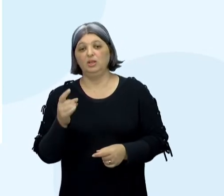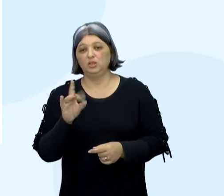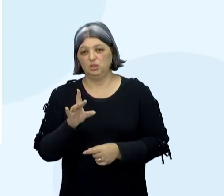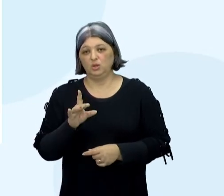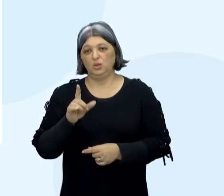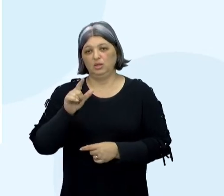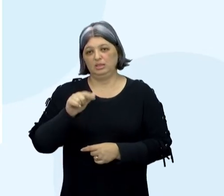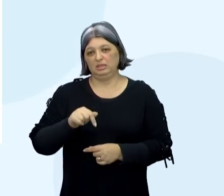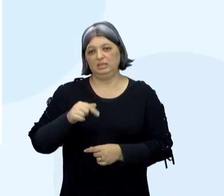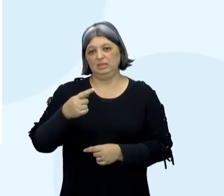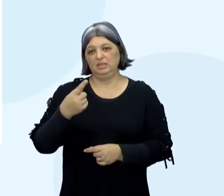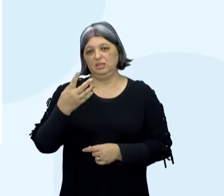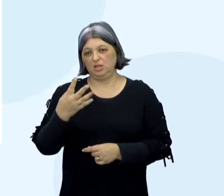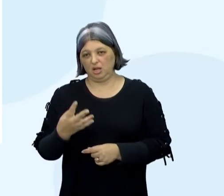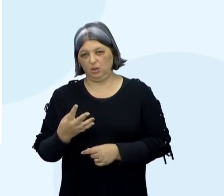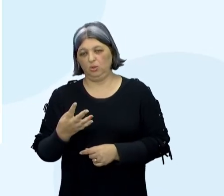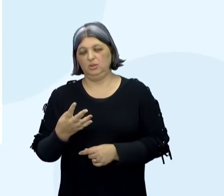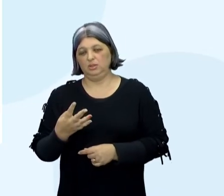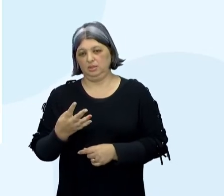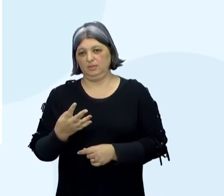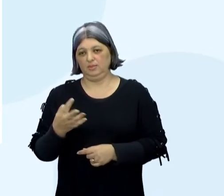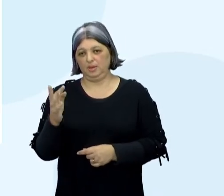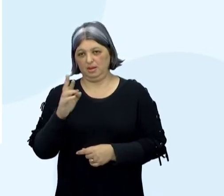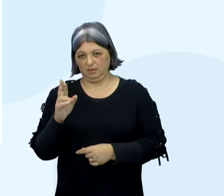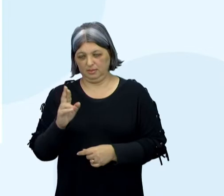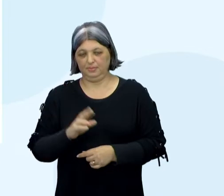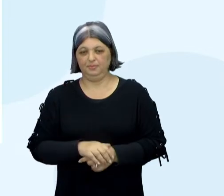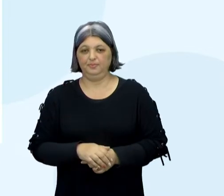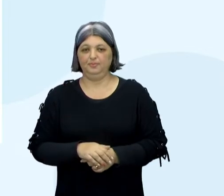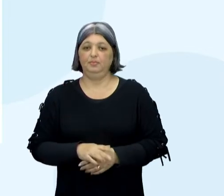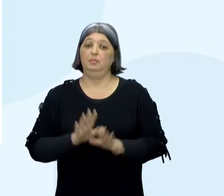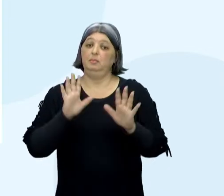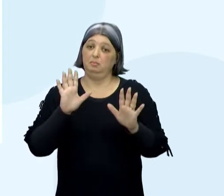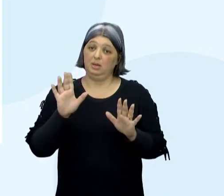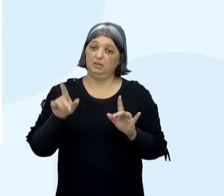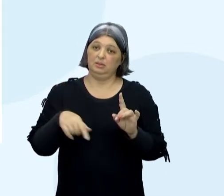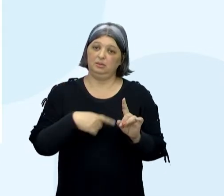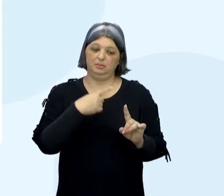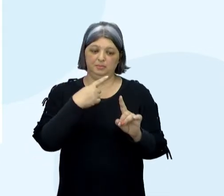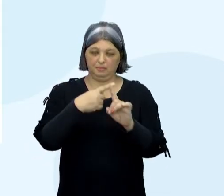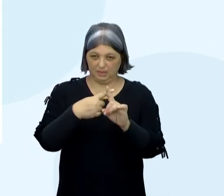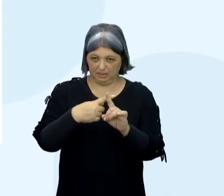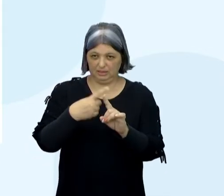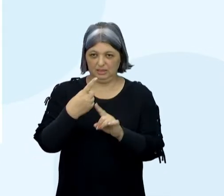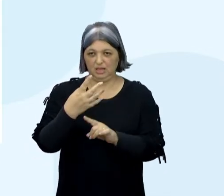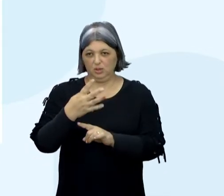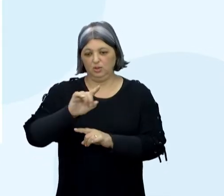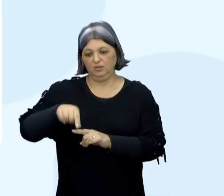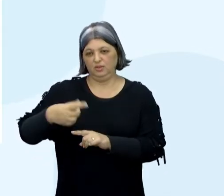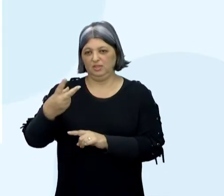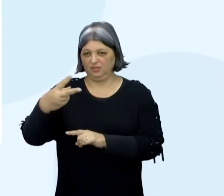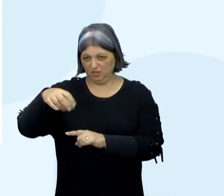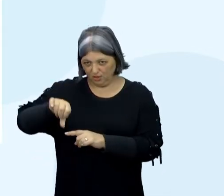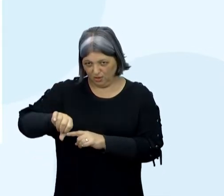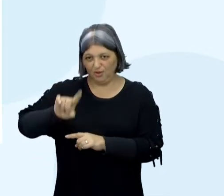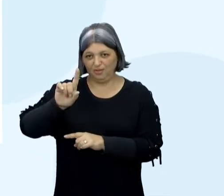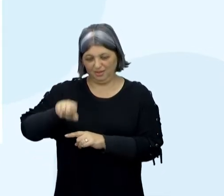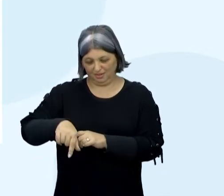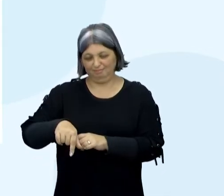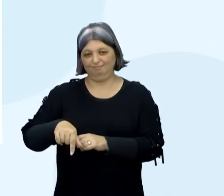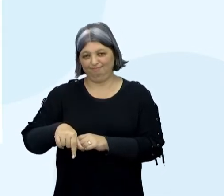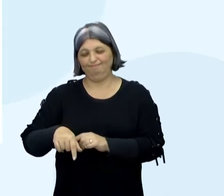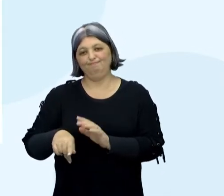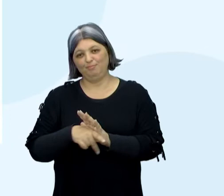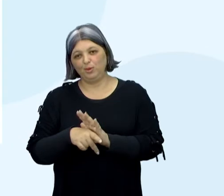aí os 714. Fora esses R$ 14,29, que já é um valor significativo, é um